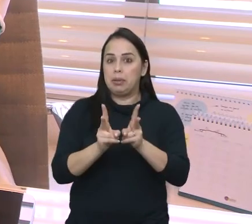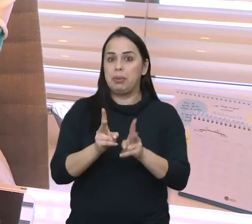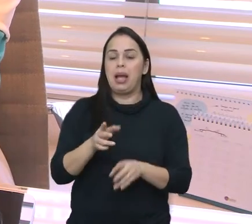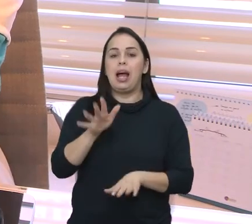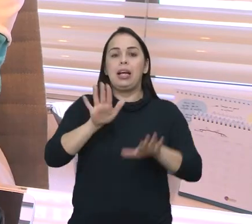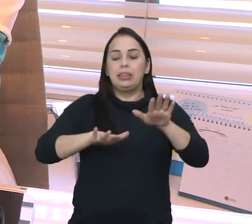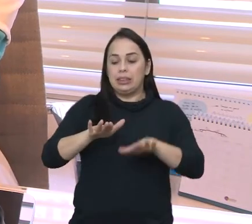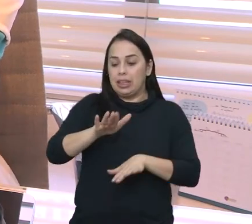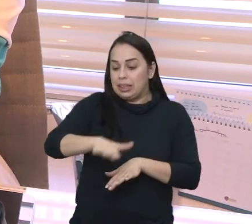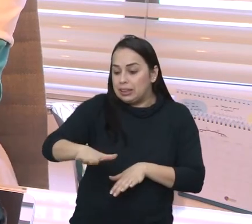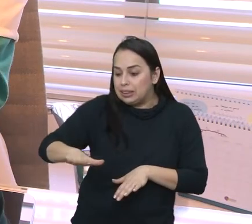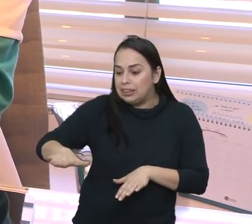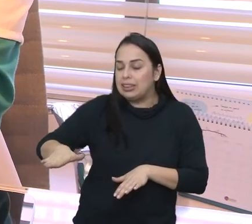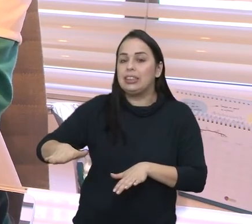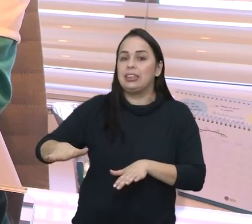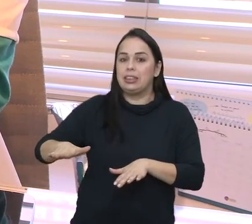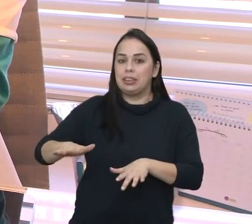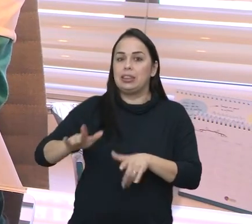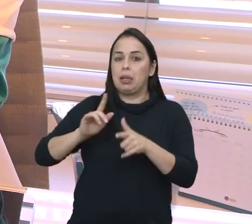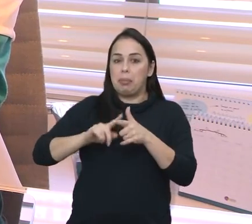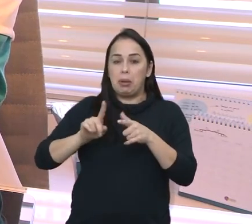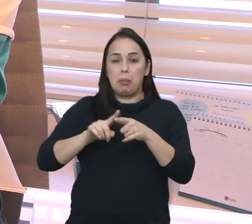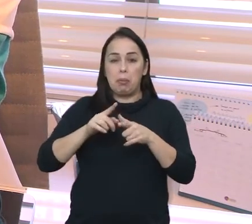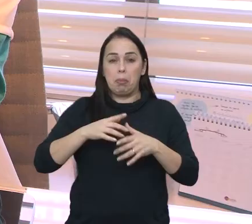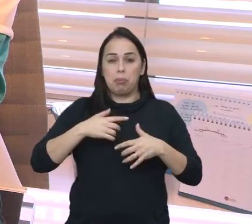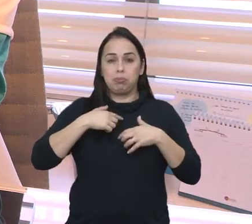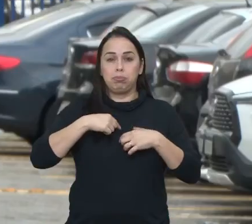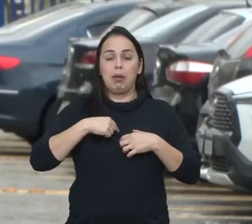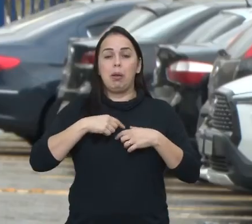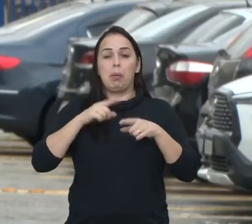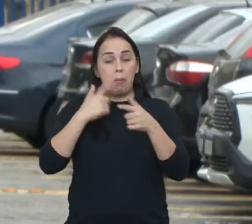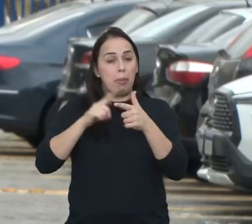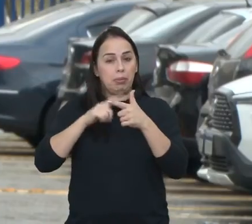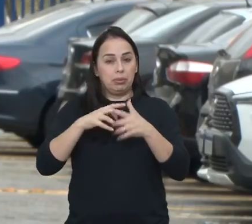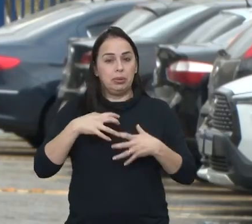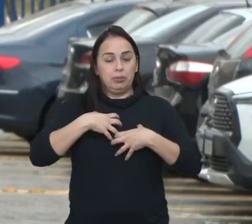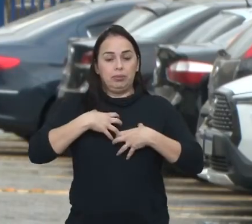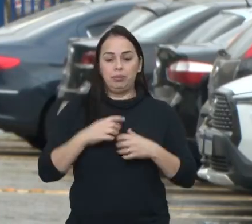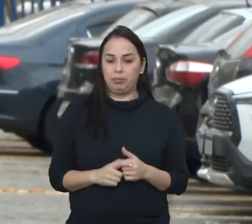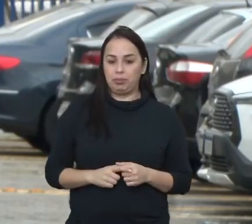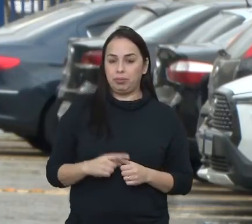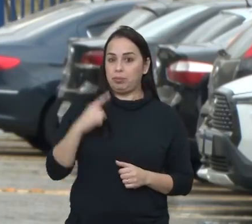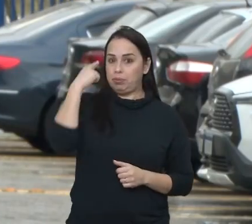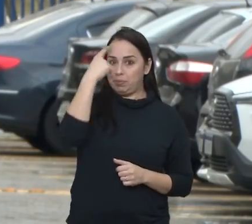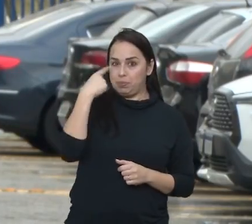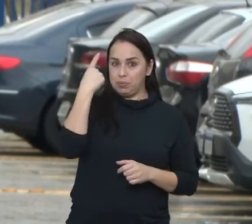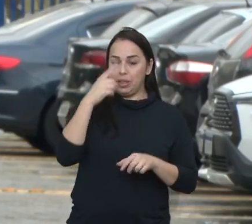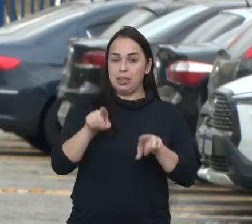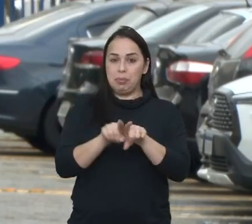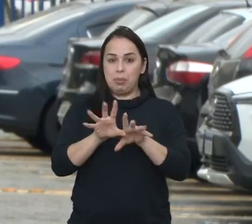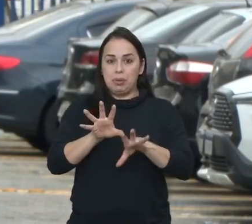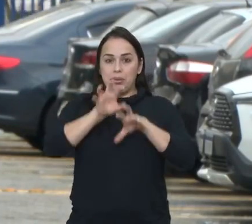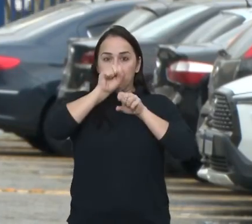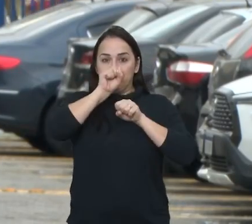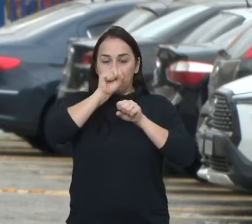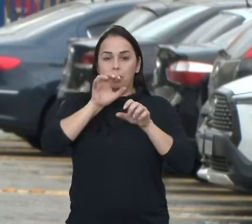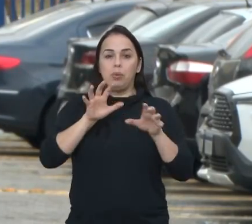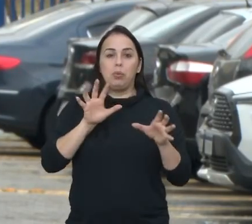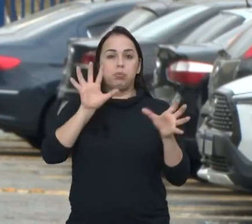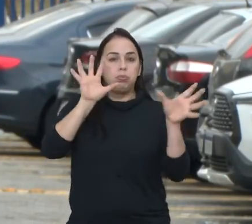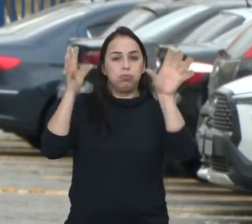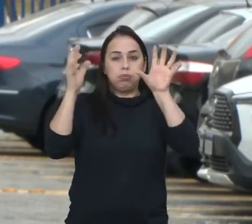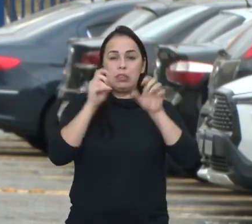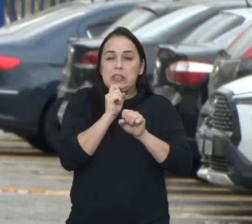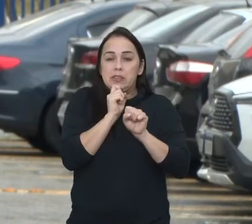nos pequenininhos, que às vezes vem associado às infecções de vias aéreas. Além dos olhos e do sistema respiratório, o inverno e o